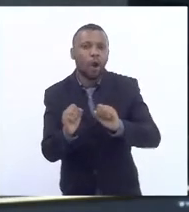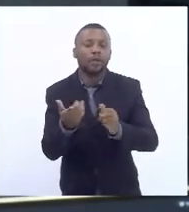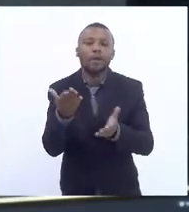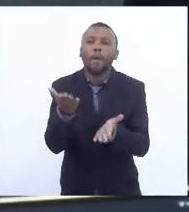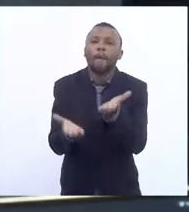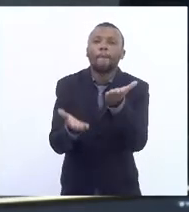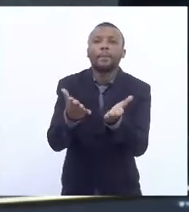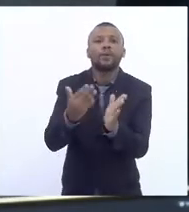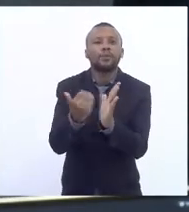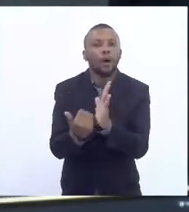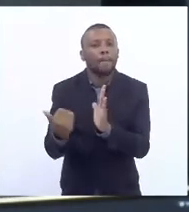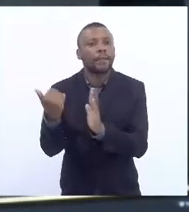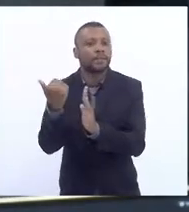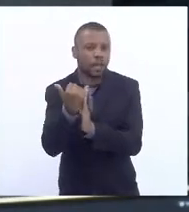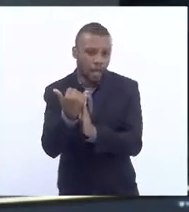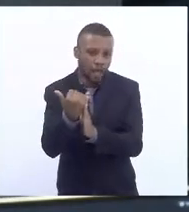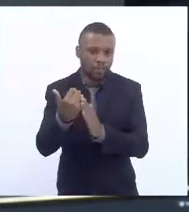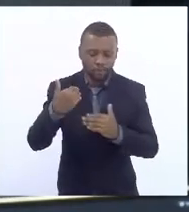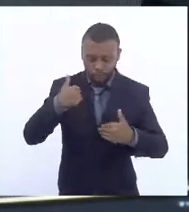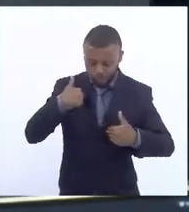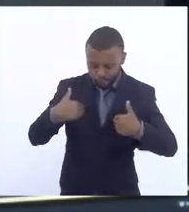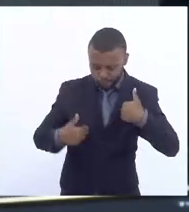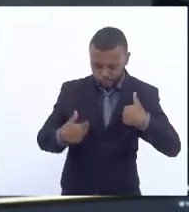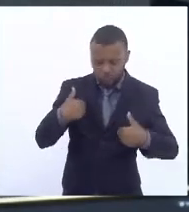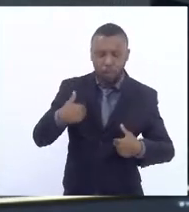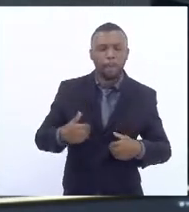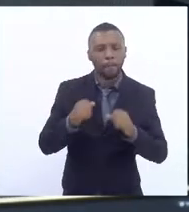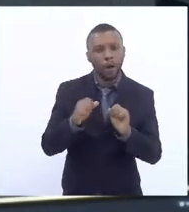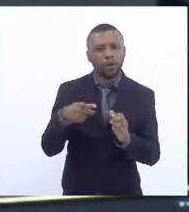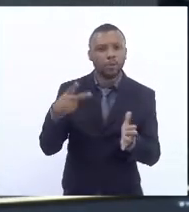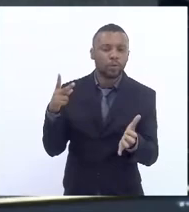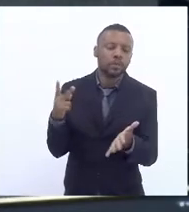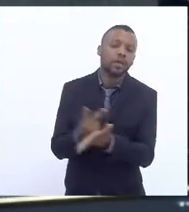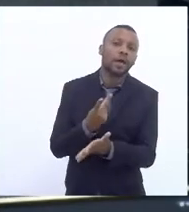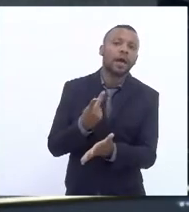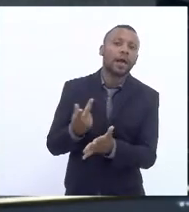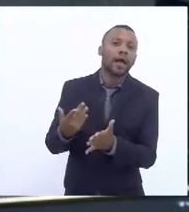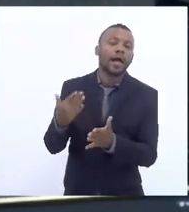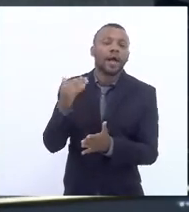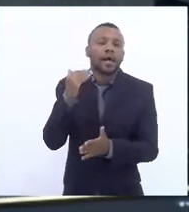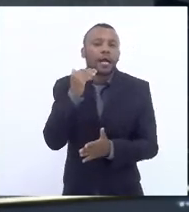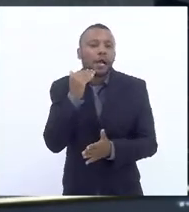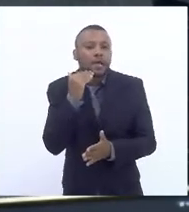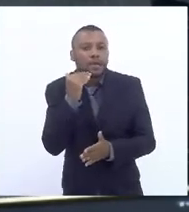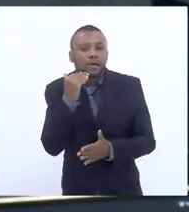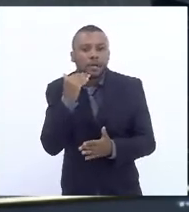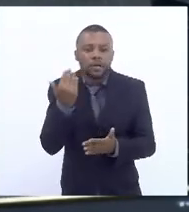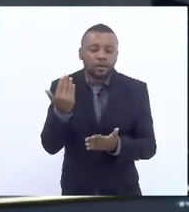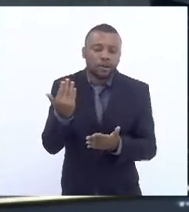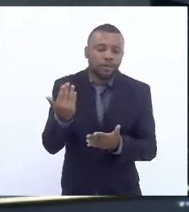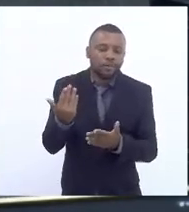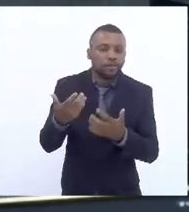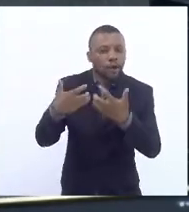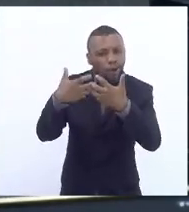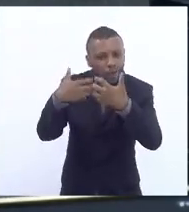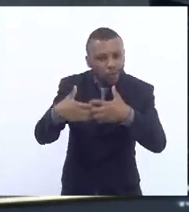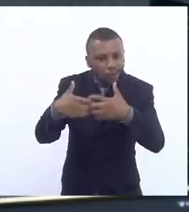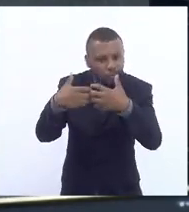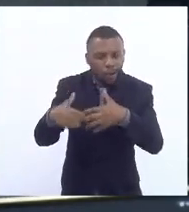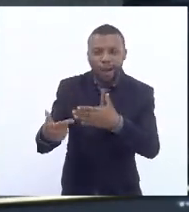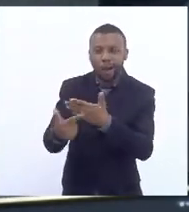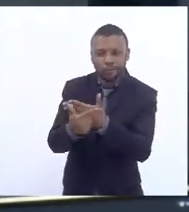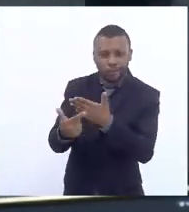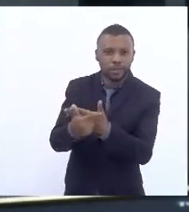de extremidades ou outras regiões do corpo e a consequente deformidade funcional do membro. Ocorre também muito